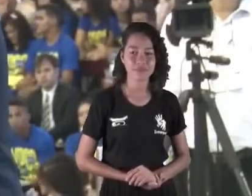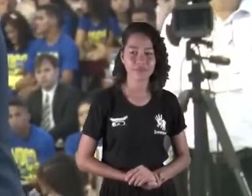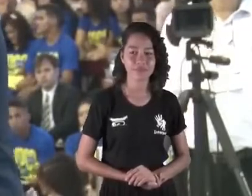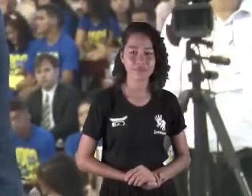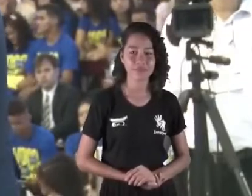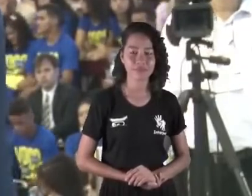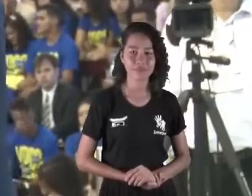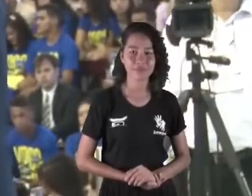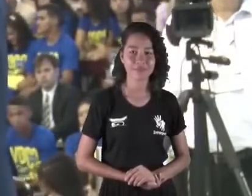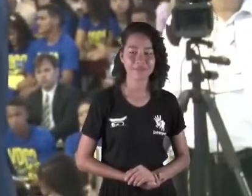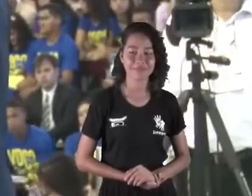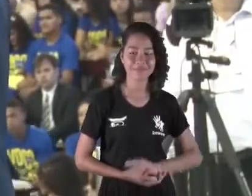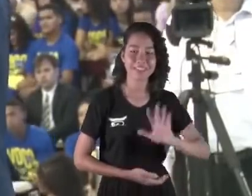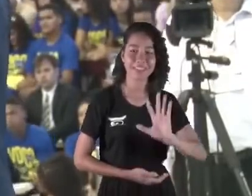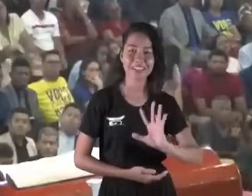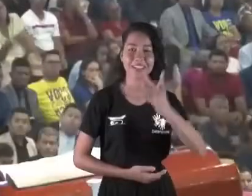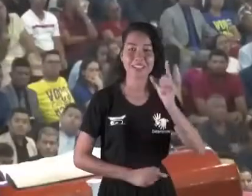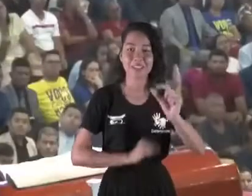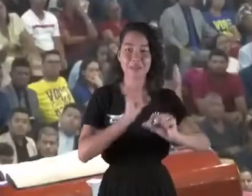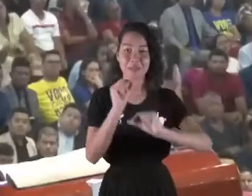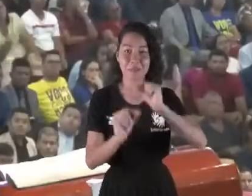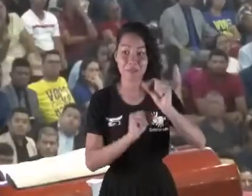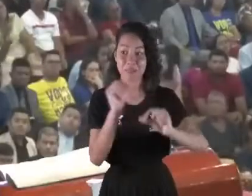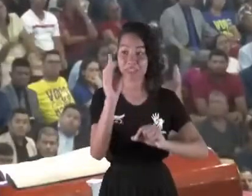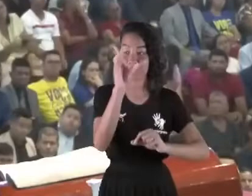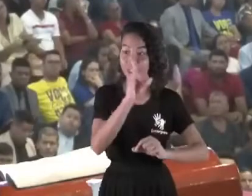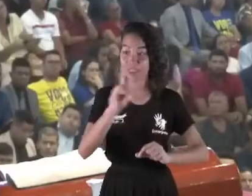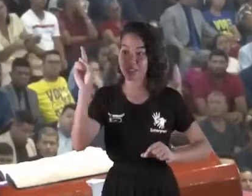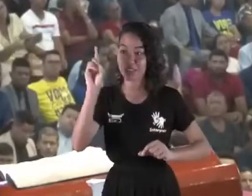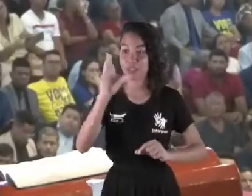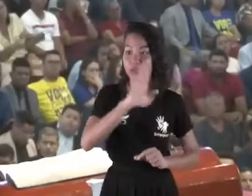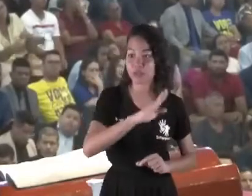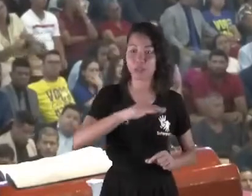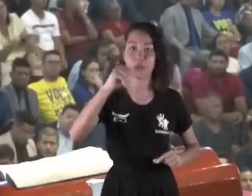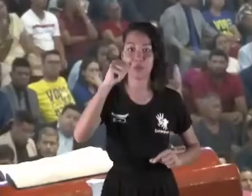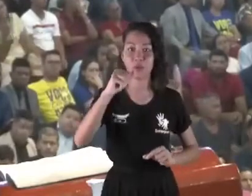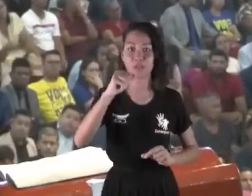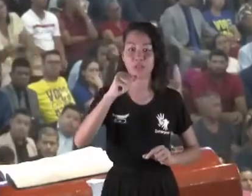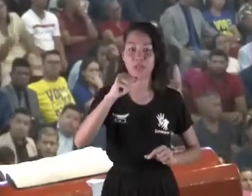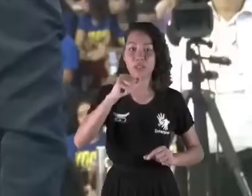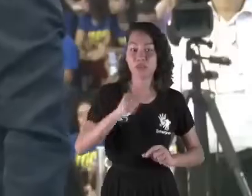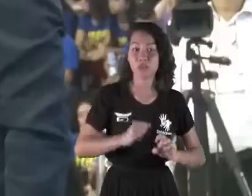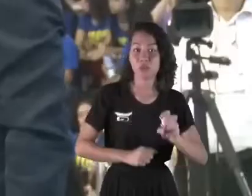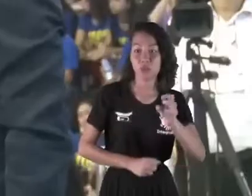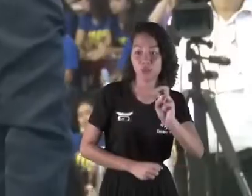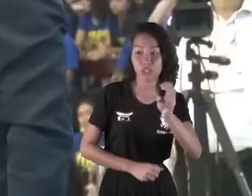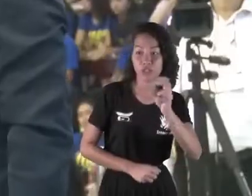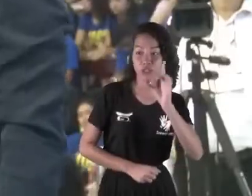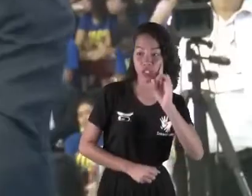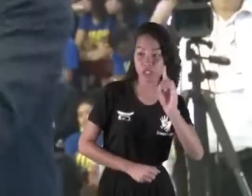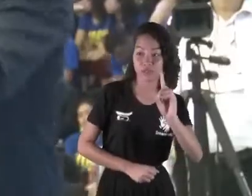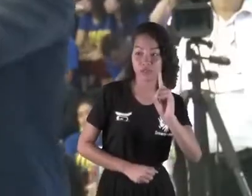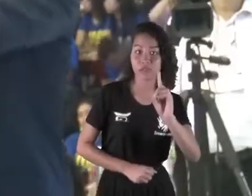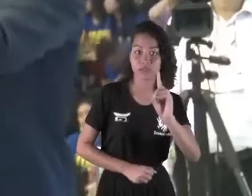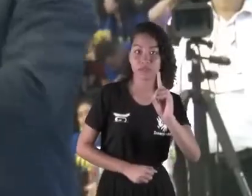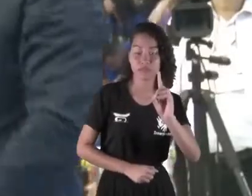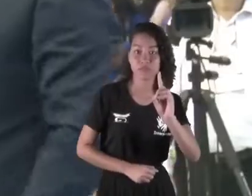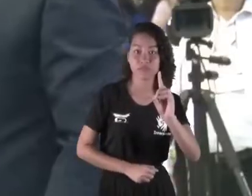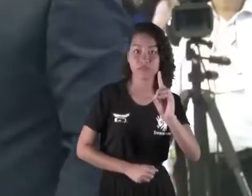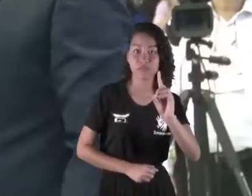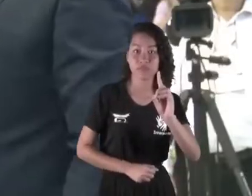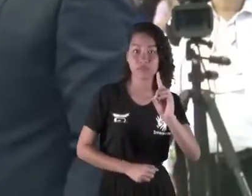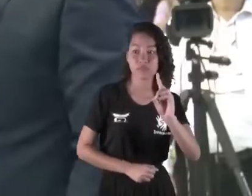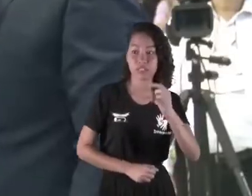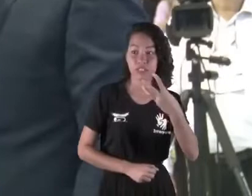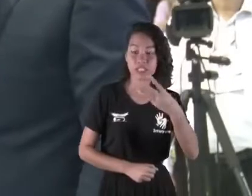4º mês. Alguns acreditam que era o 30º ano da vida de